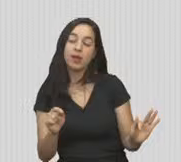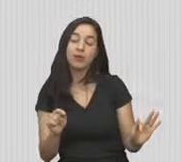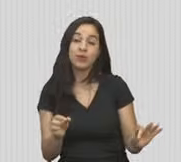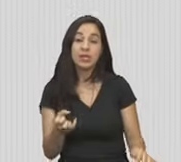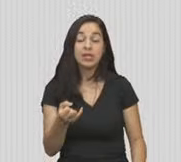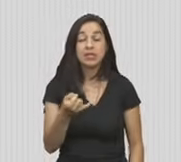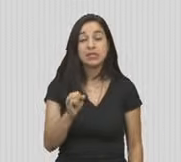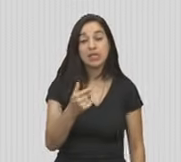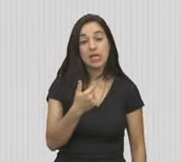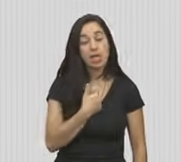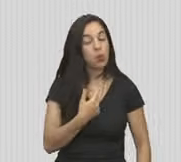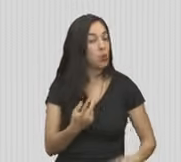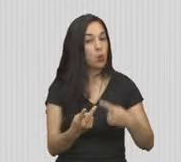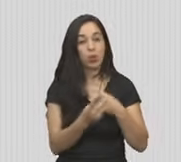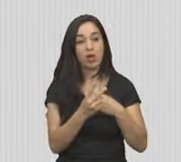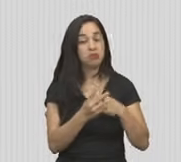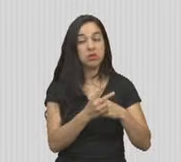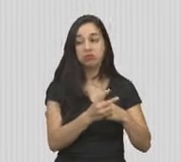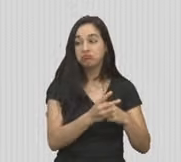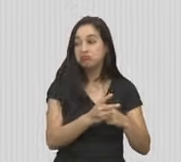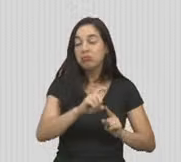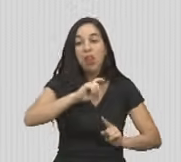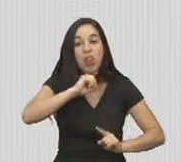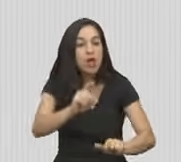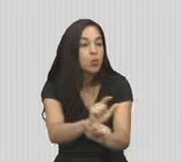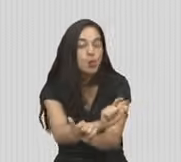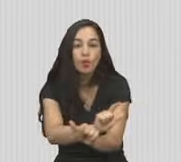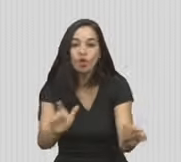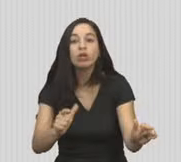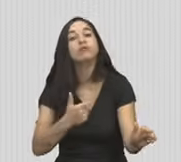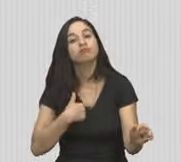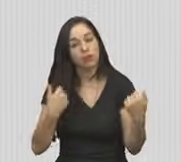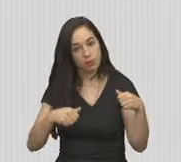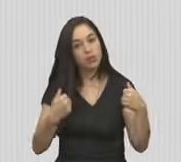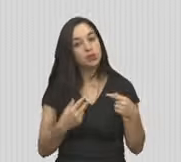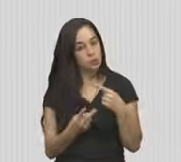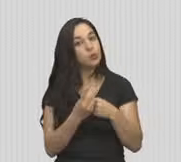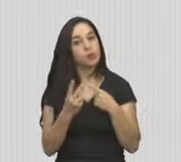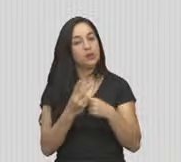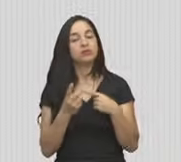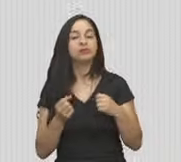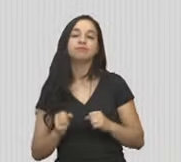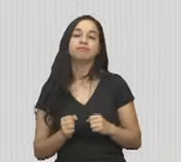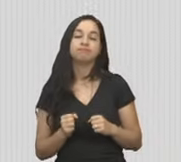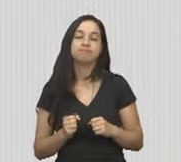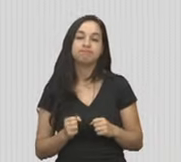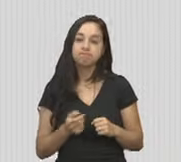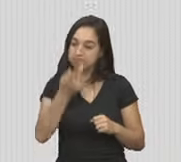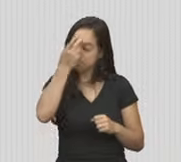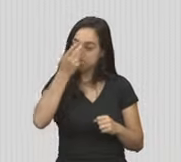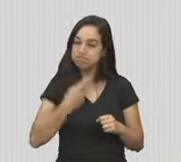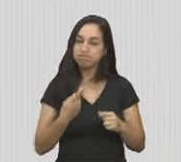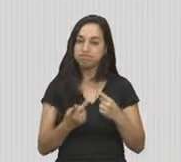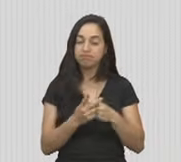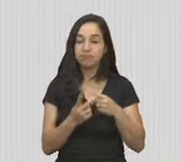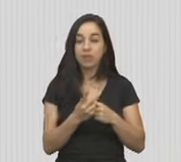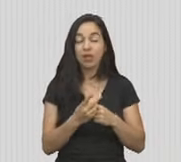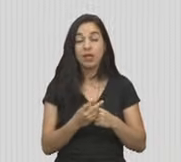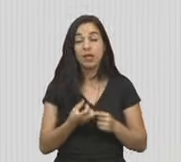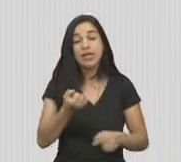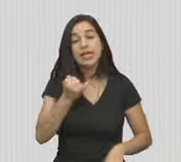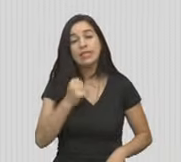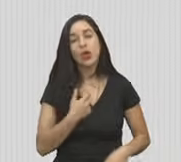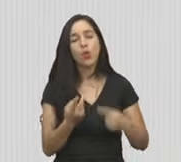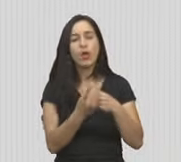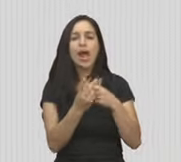fizer por mim, quem vai fazer por mim? Né? E ainda diz, né, que se eu fizer só por mim,